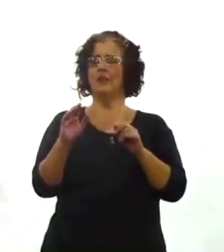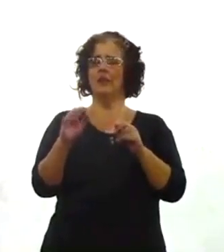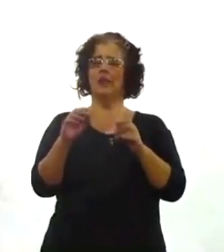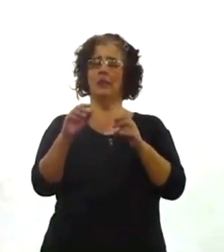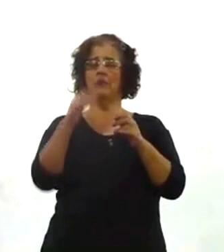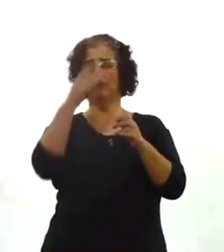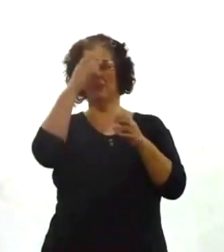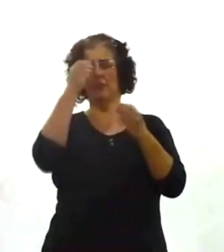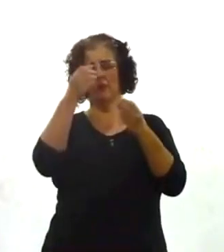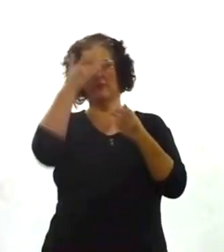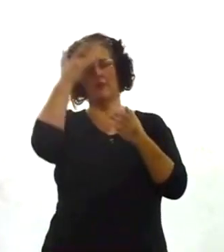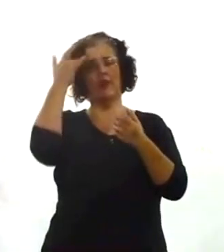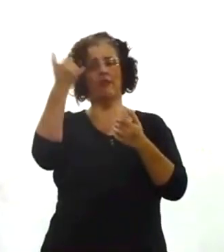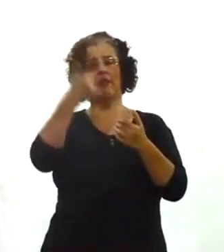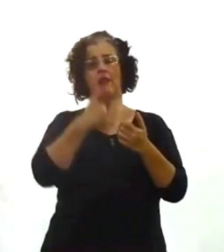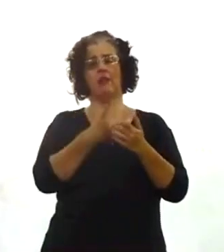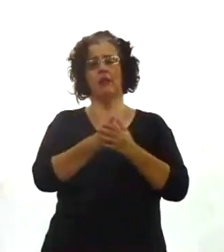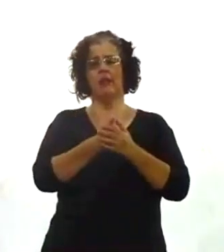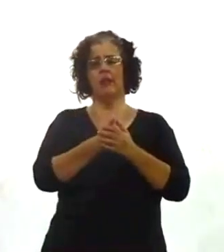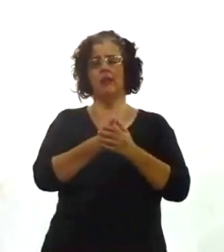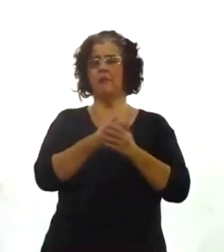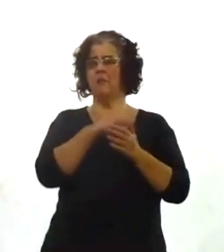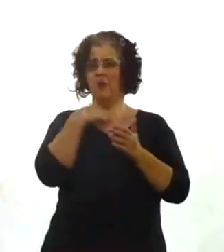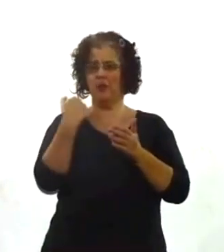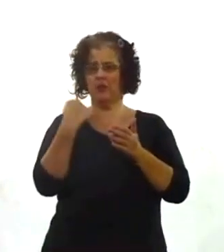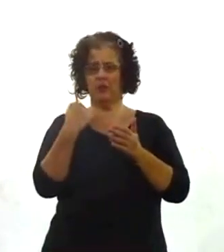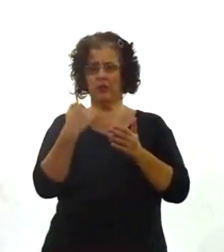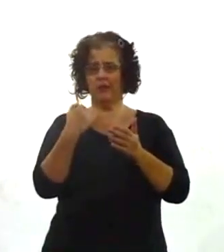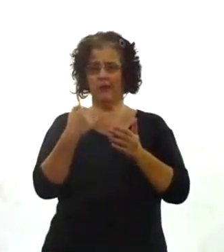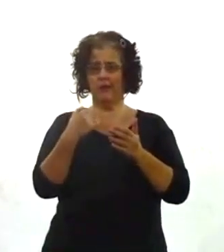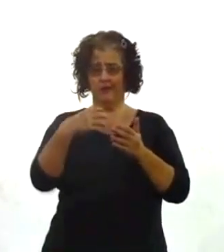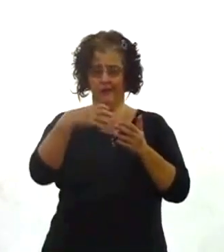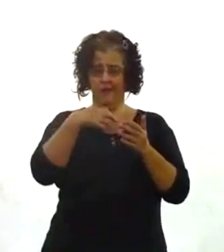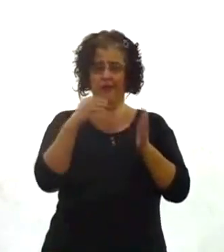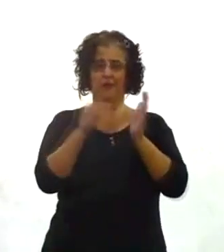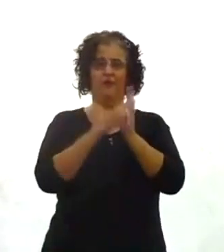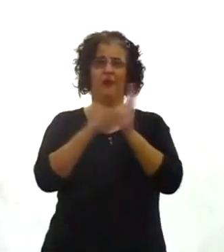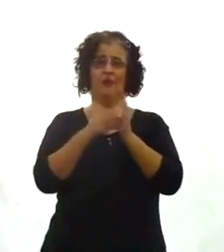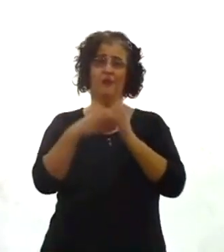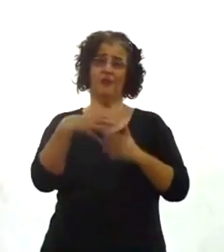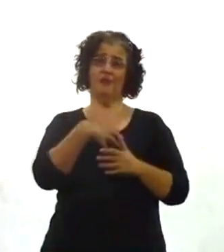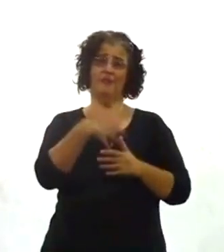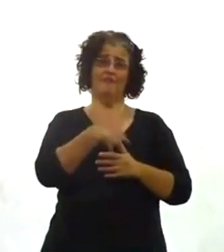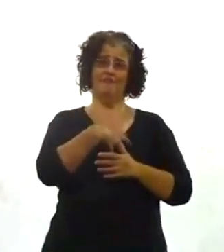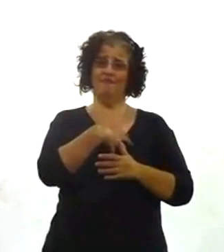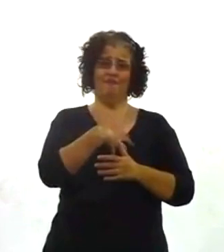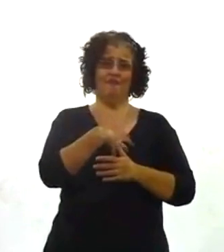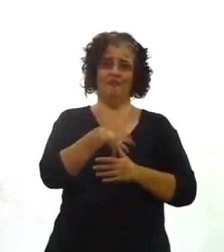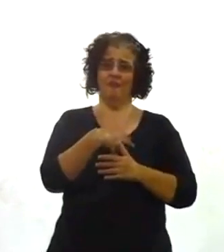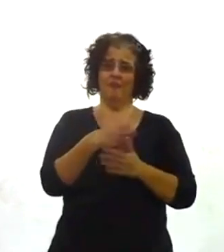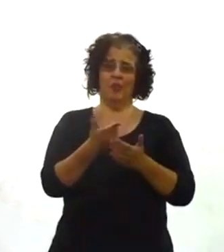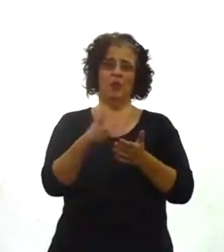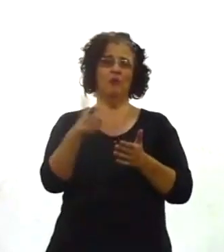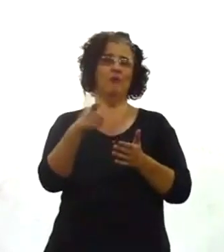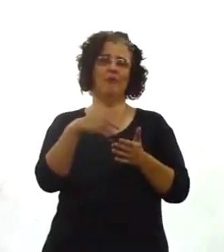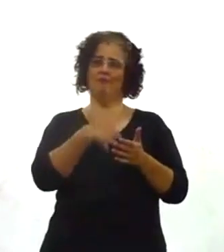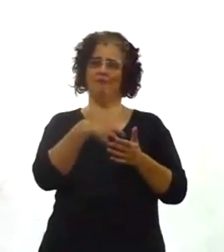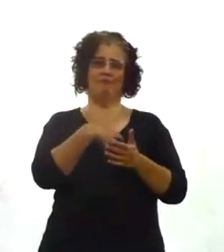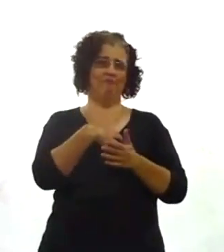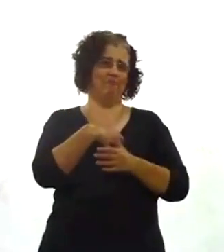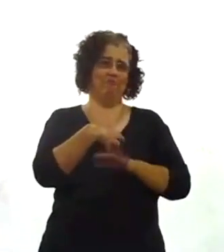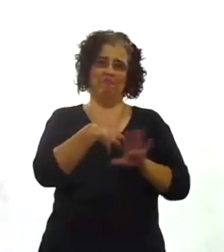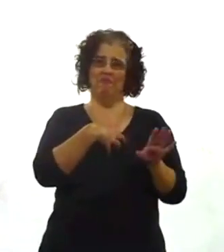E como nós não vamos passar daqui para outro lugar, vai ser um lugar em que não vamos